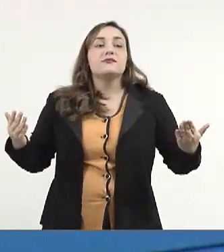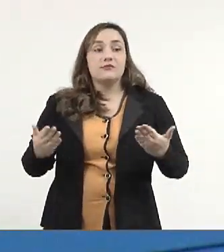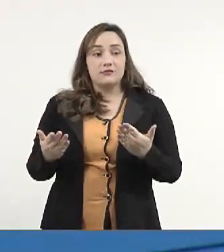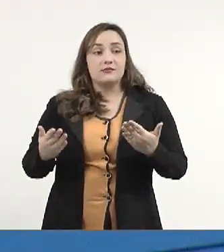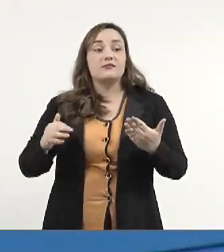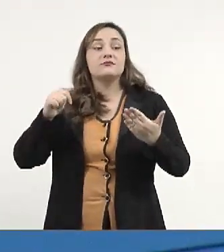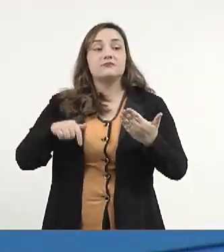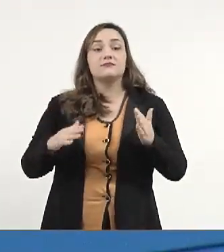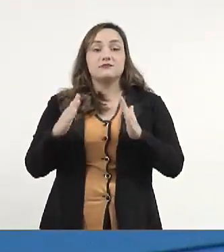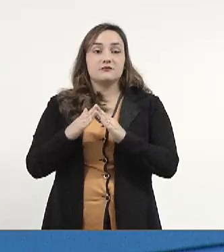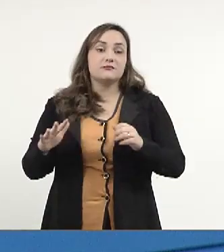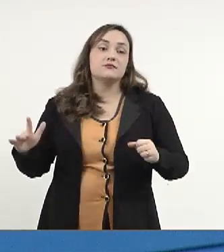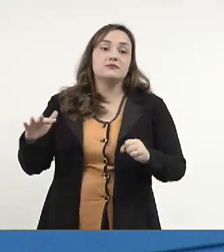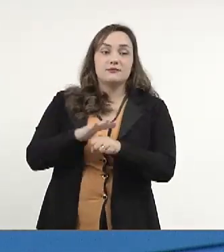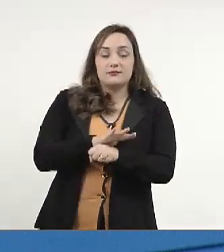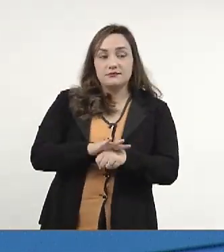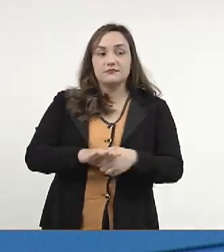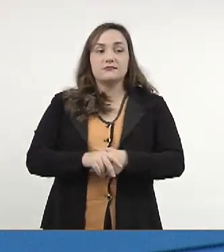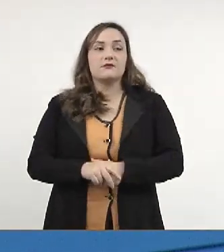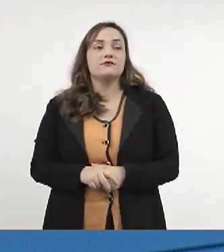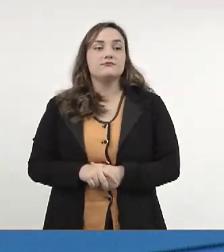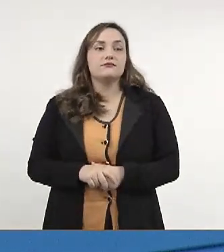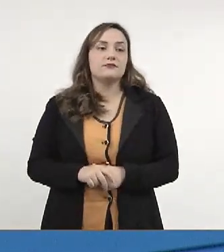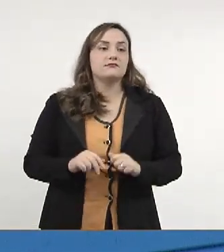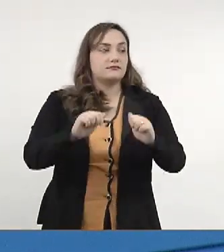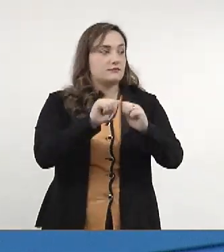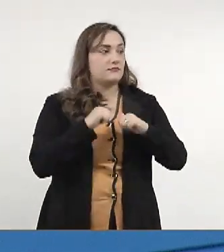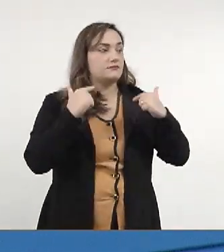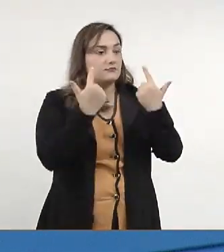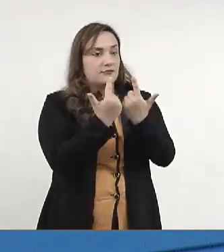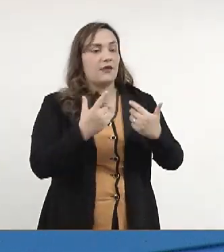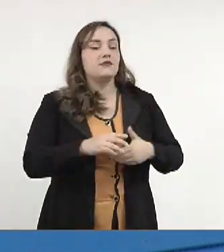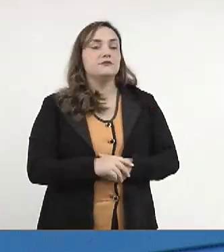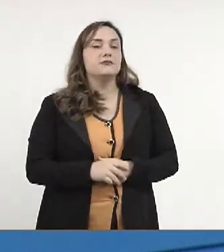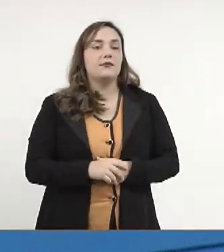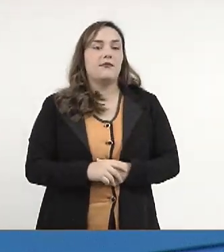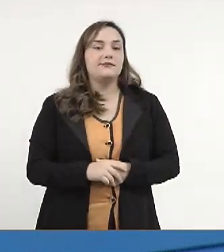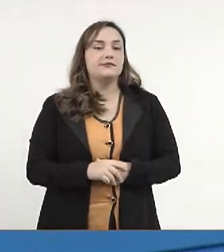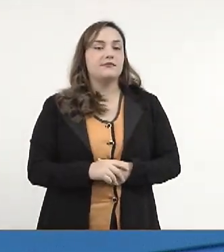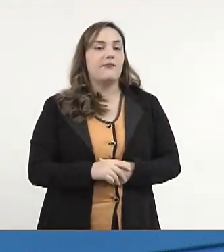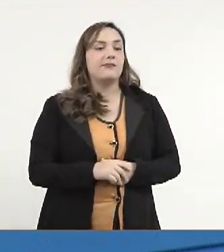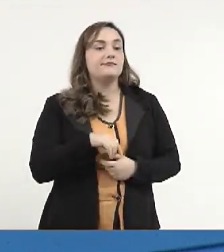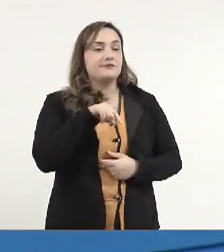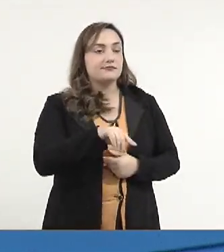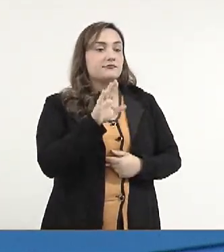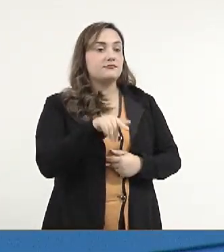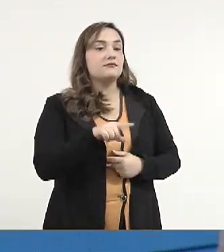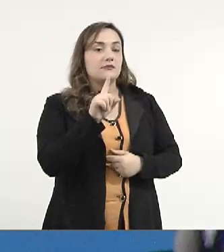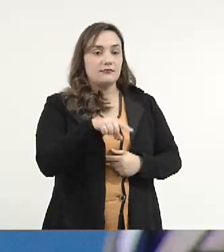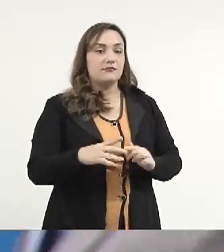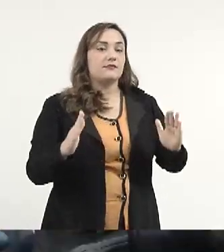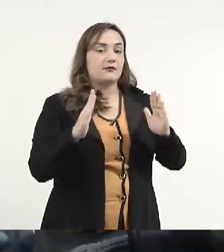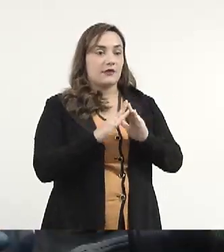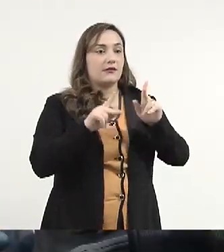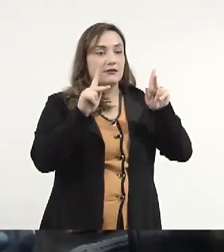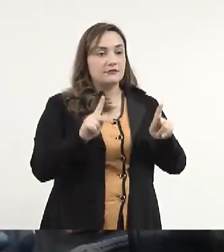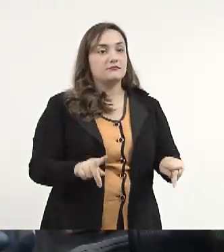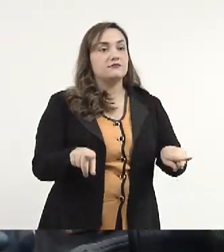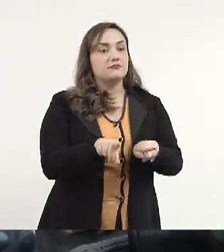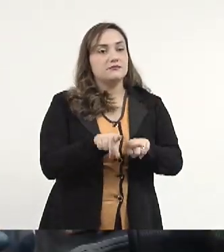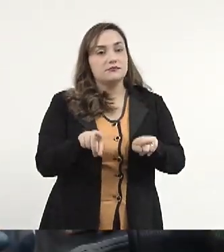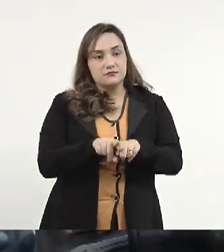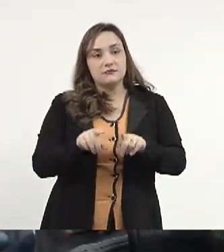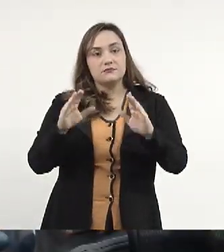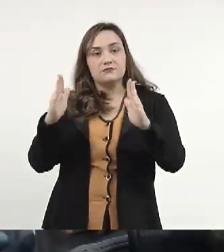casa cheia e a Assembleia Legislativa é a casa do povo, a casa da